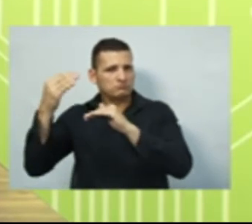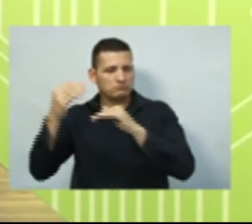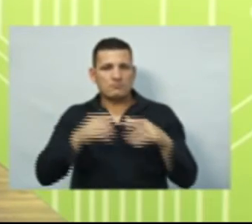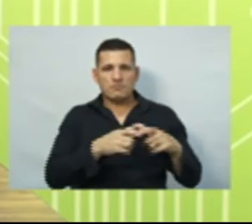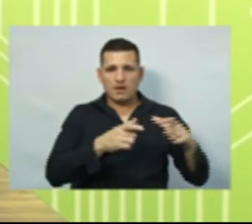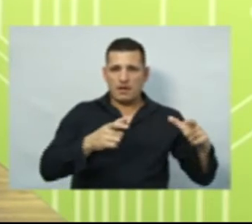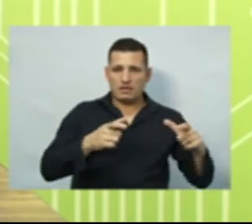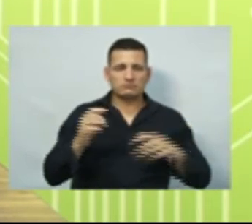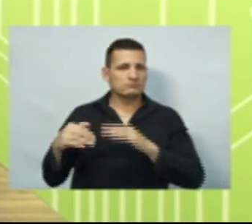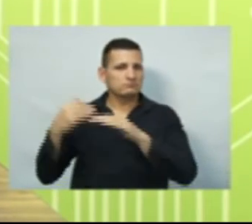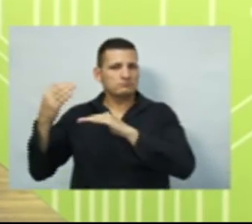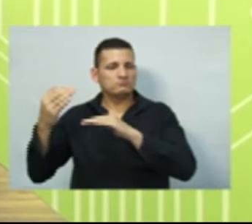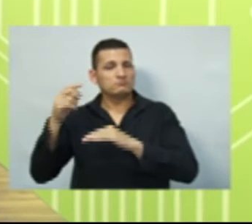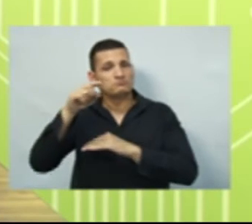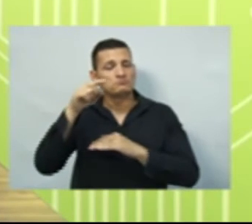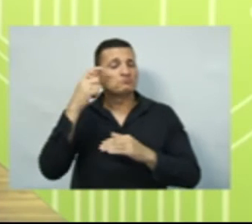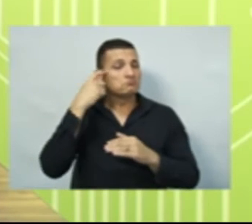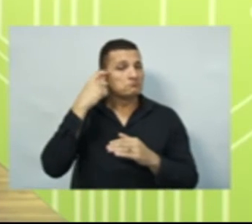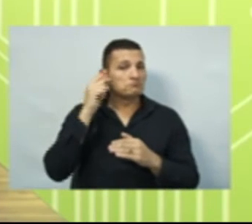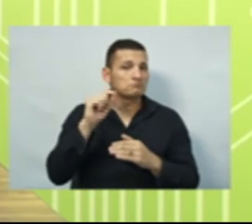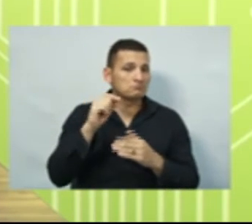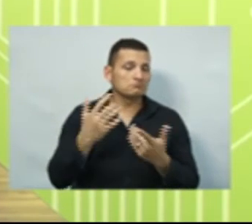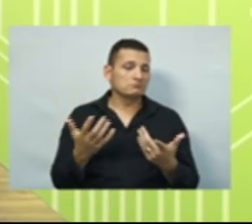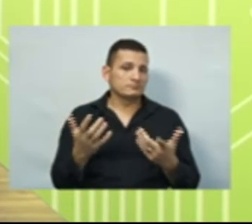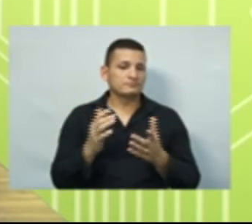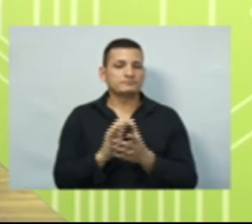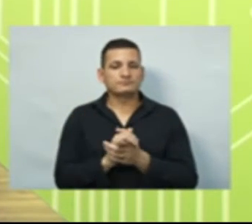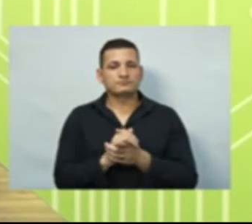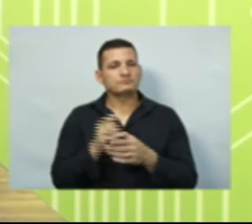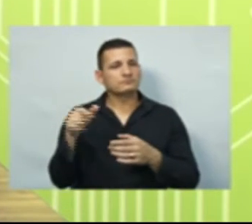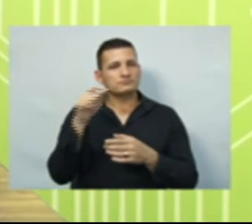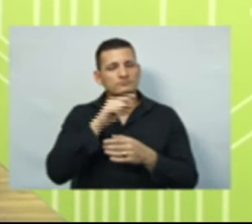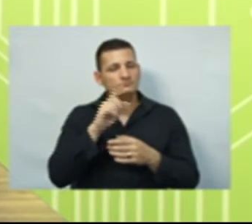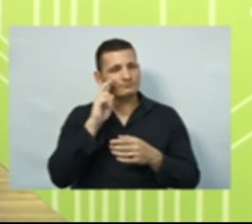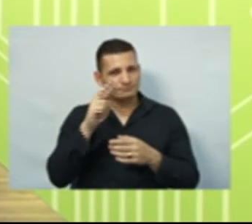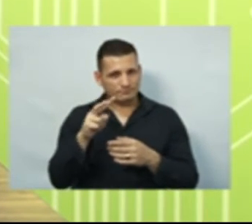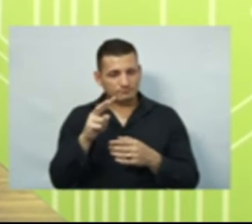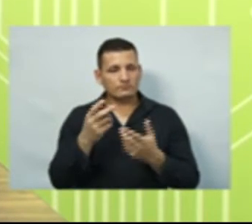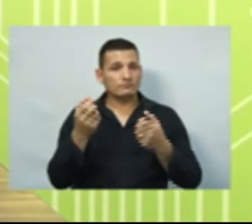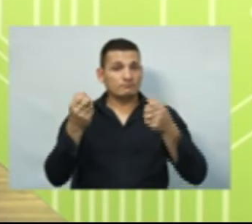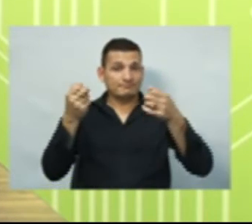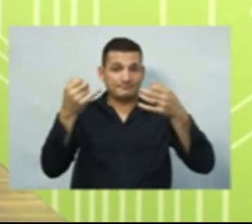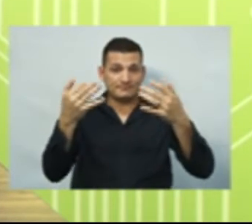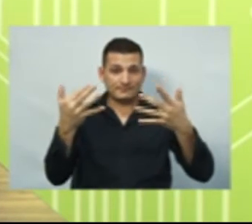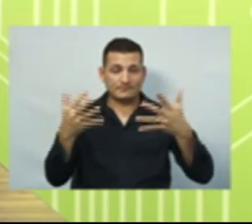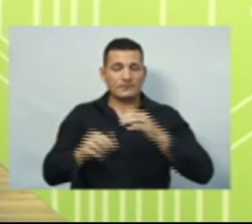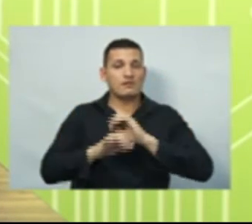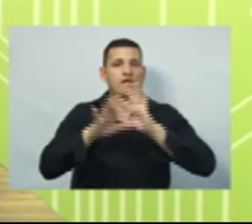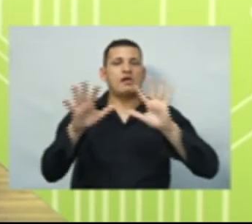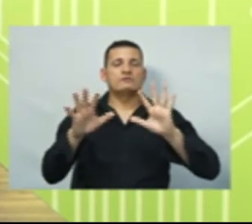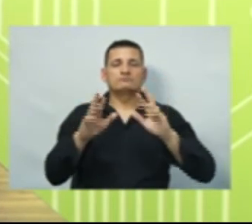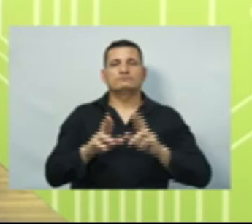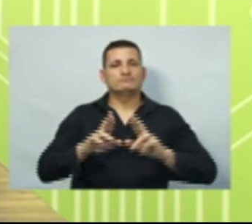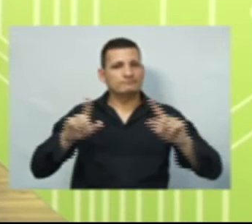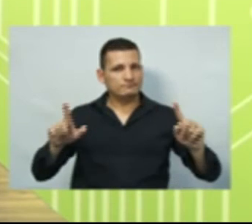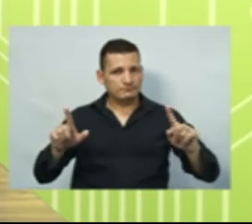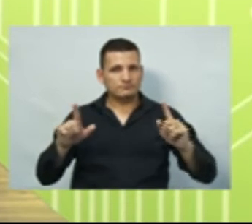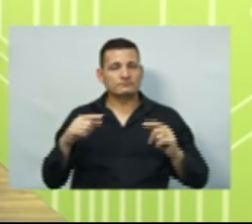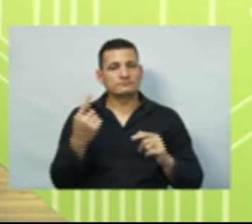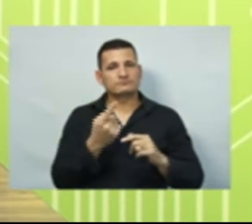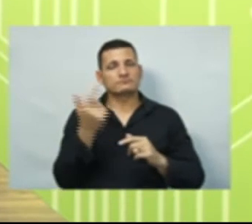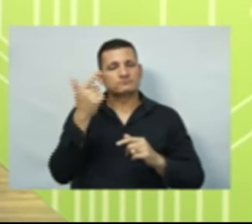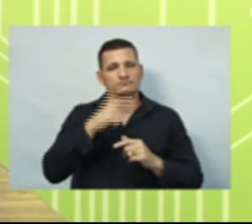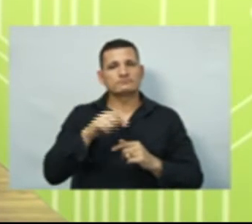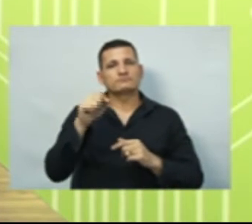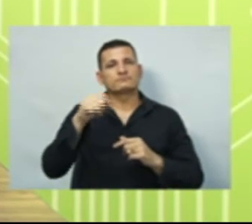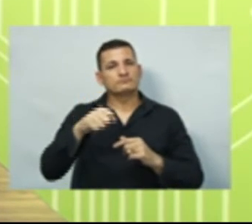você acha? Acredito que pela nossa argumentação, a gente tentou deixar bem claro que é diferente. A gente consegue sim, às vezes,